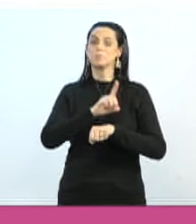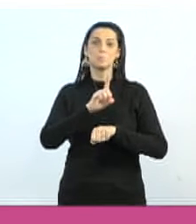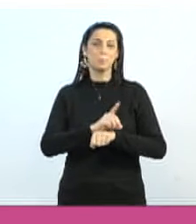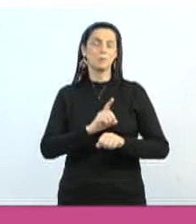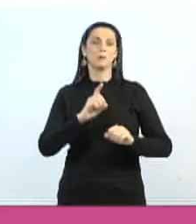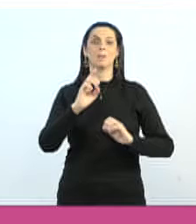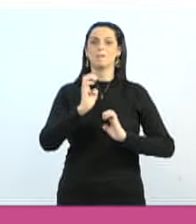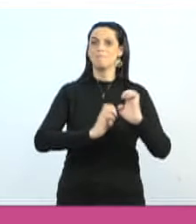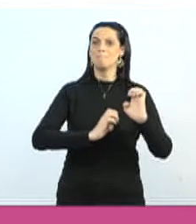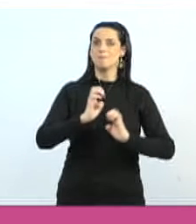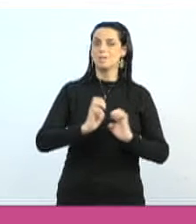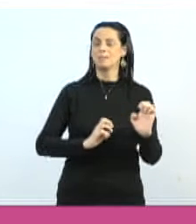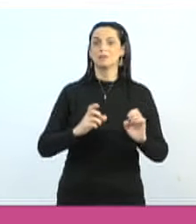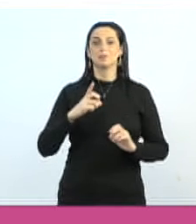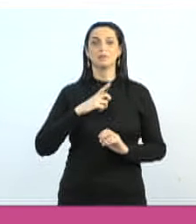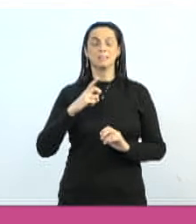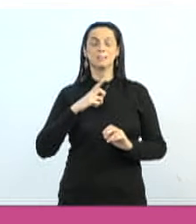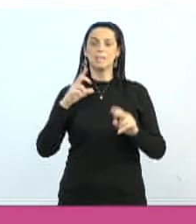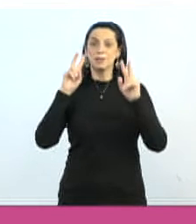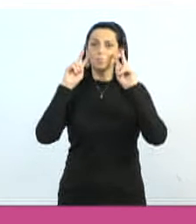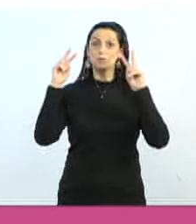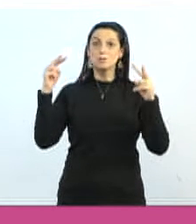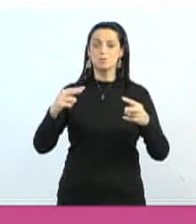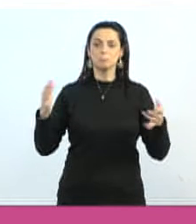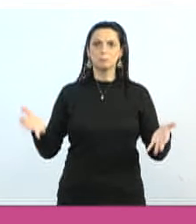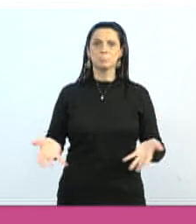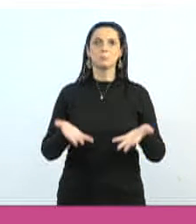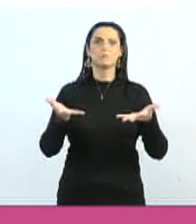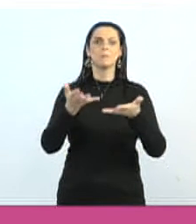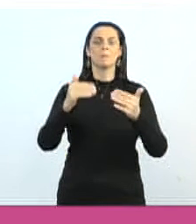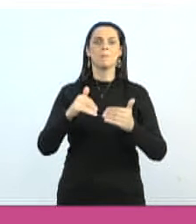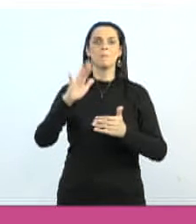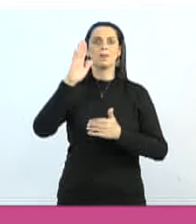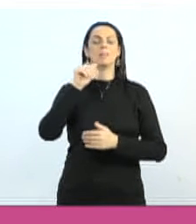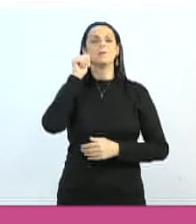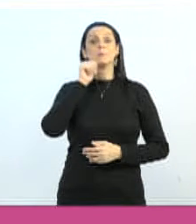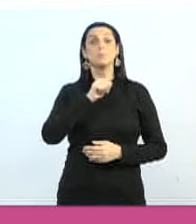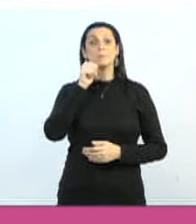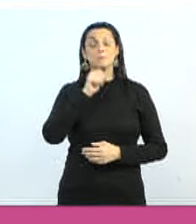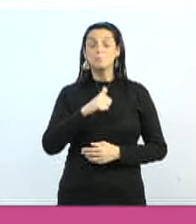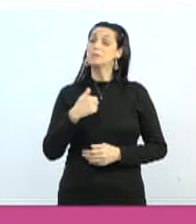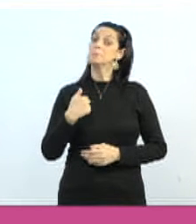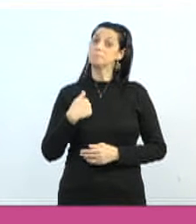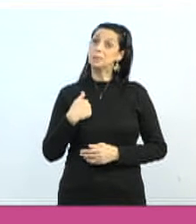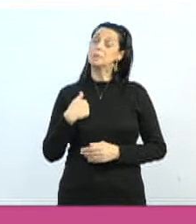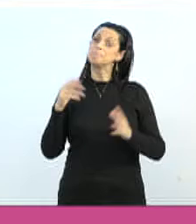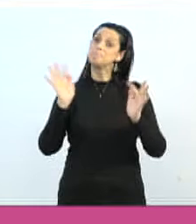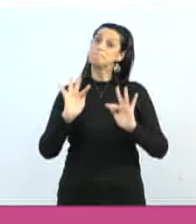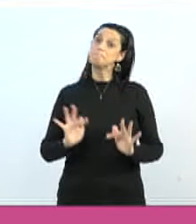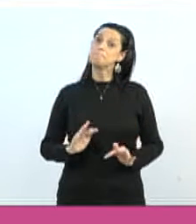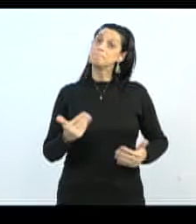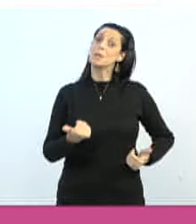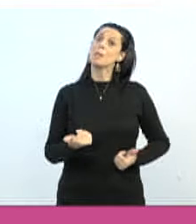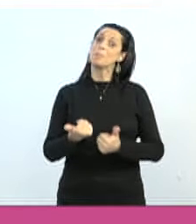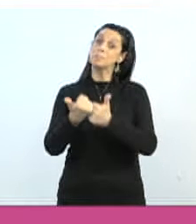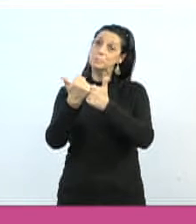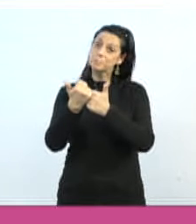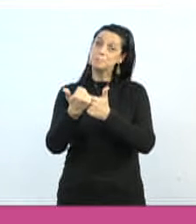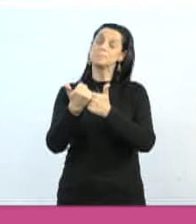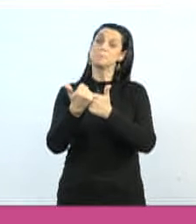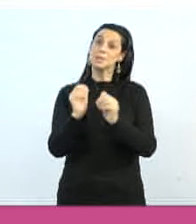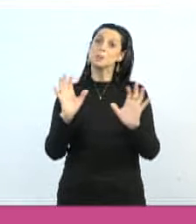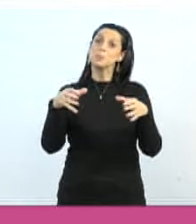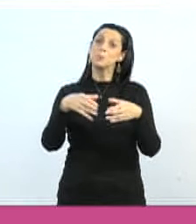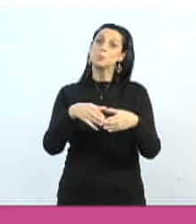que têm uma visão de incentivar e estimular cada vez mais as mulheres. E eu fico feliz em apoiar as